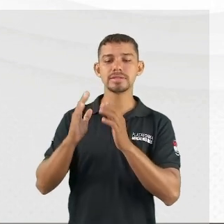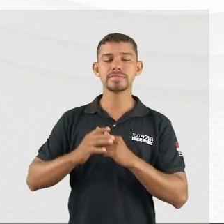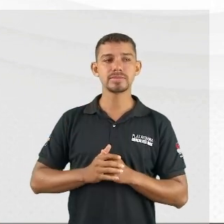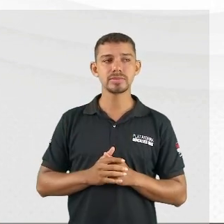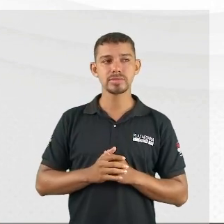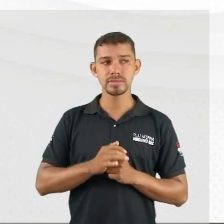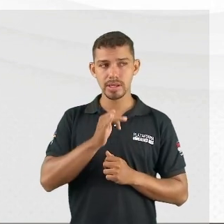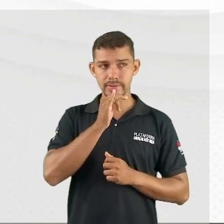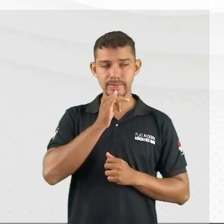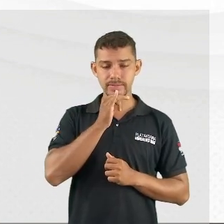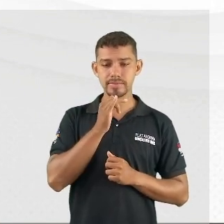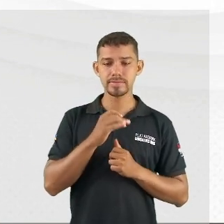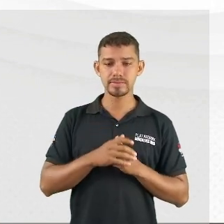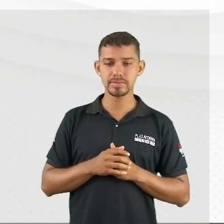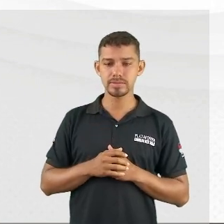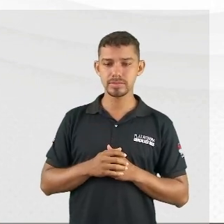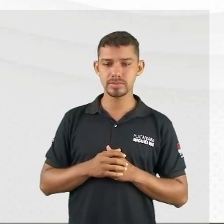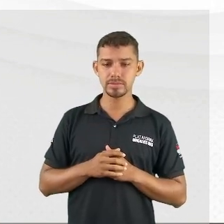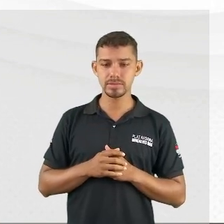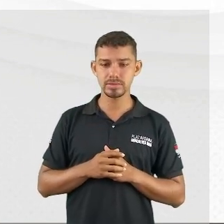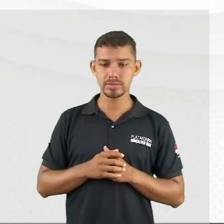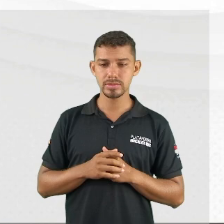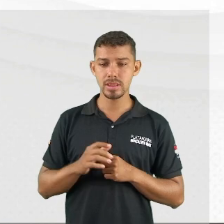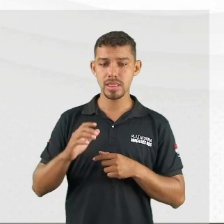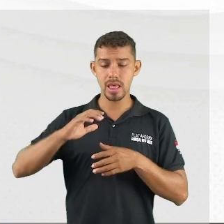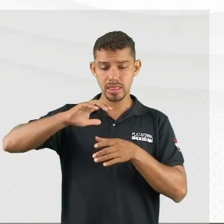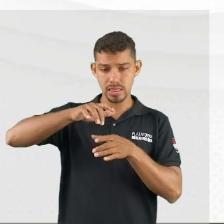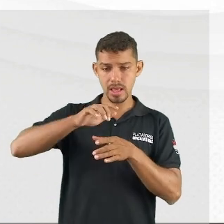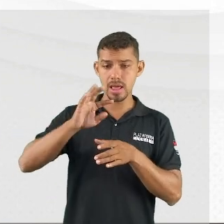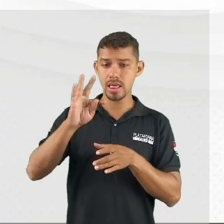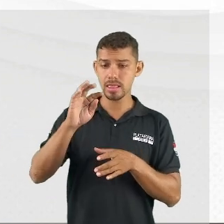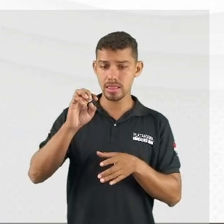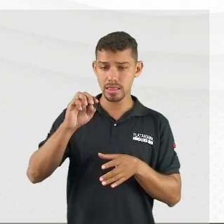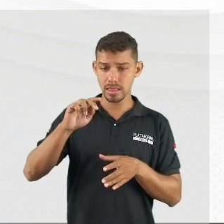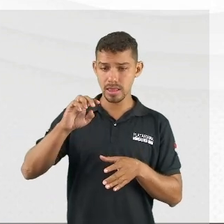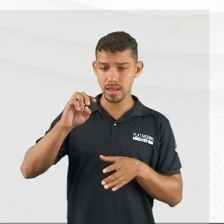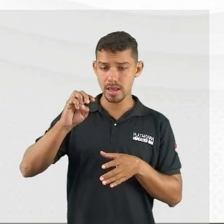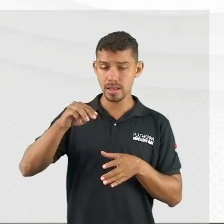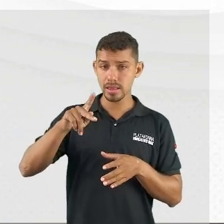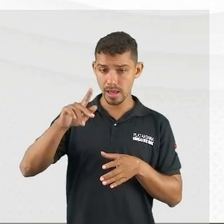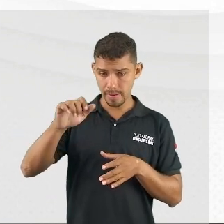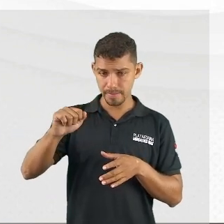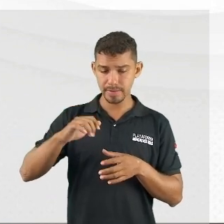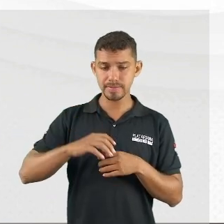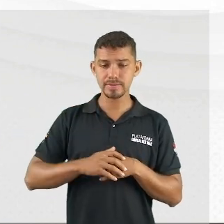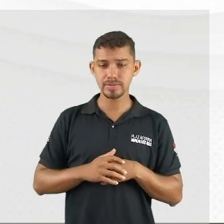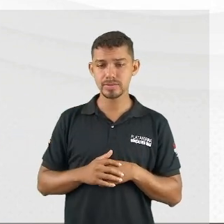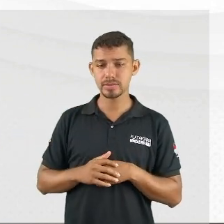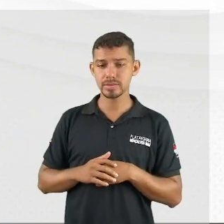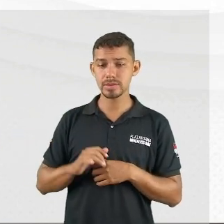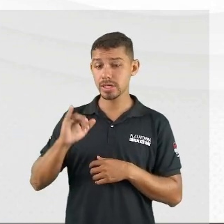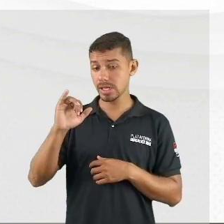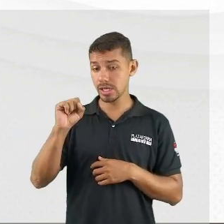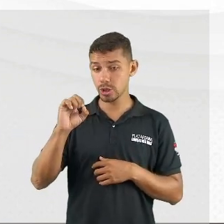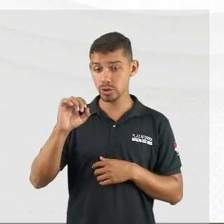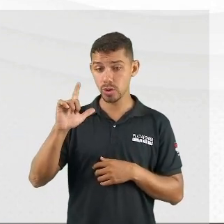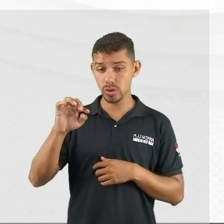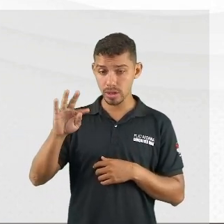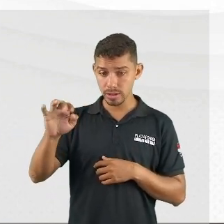que eu destaco para vocês é aqui, ó, a tampa feita de material isolante. Eu tenho bem aqui,